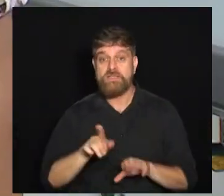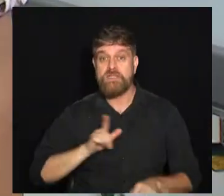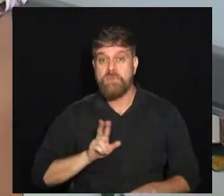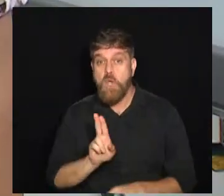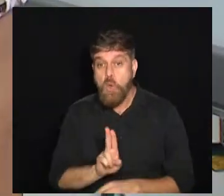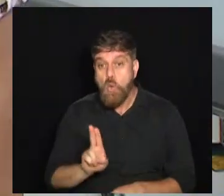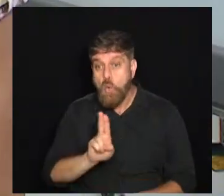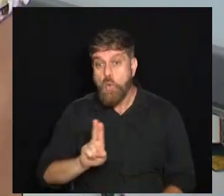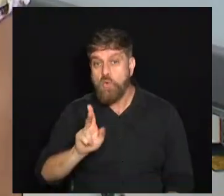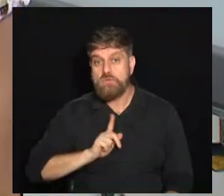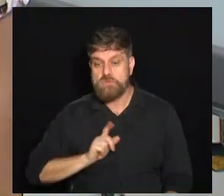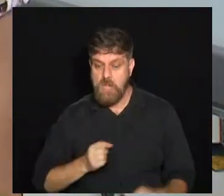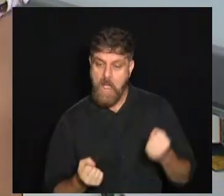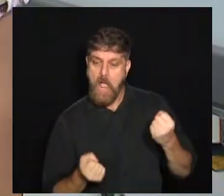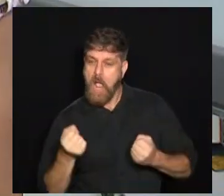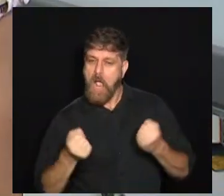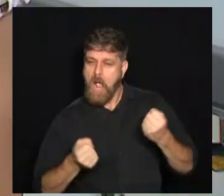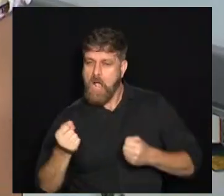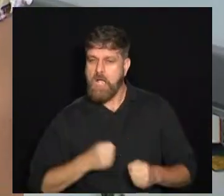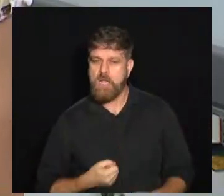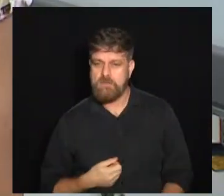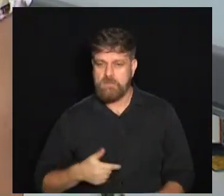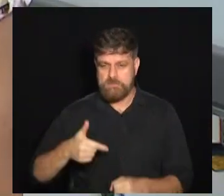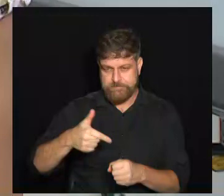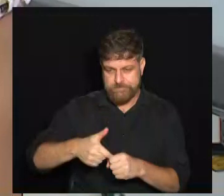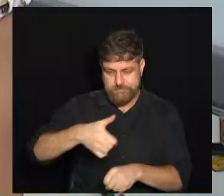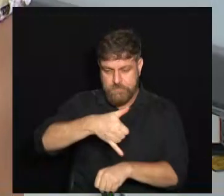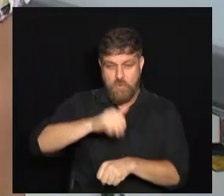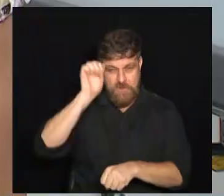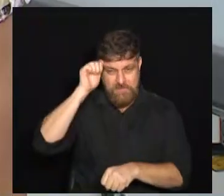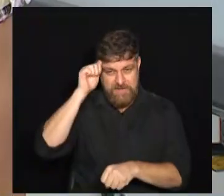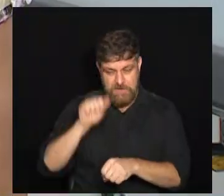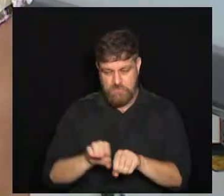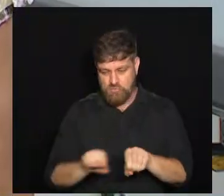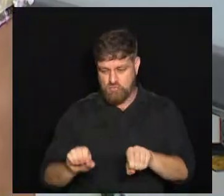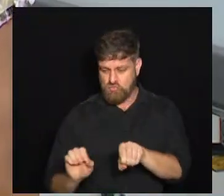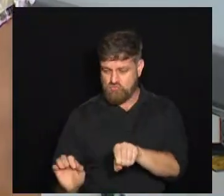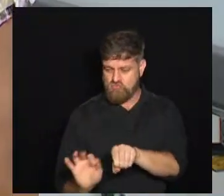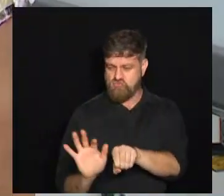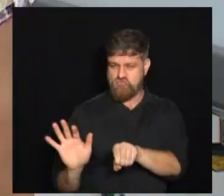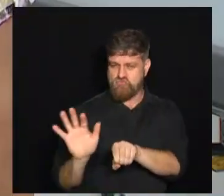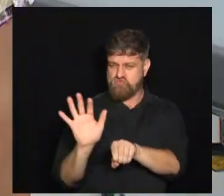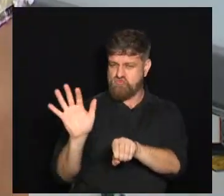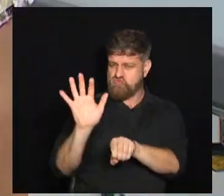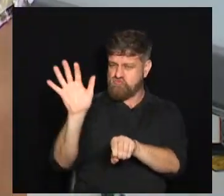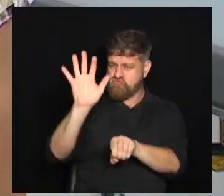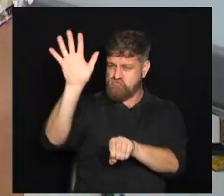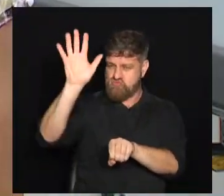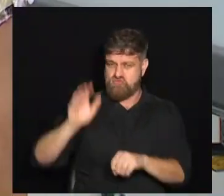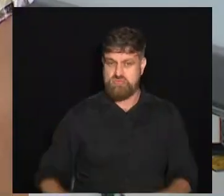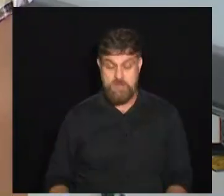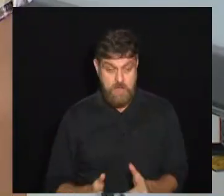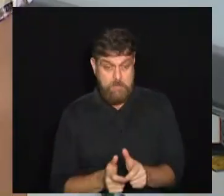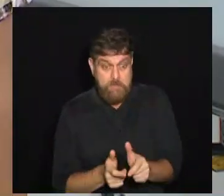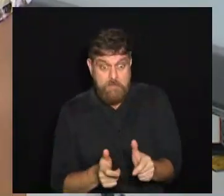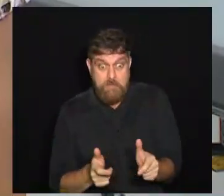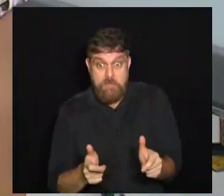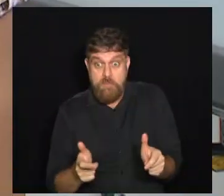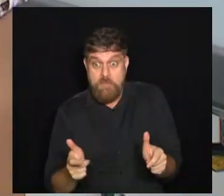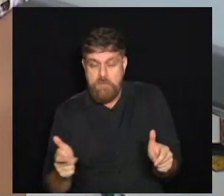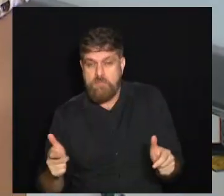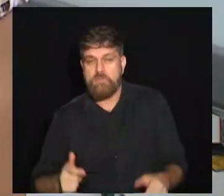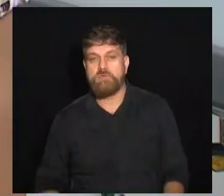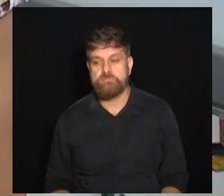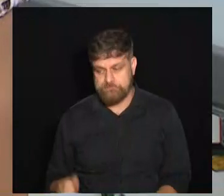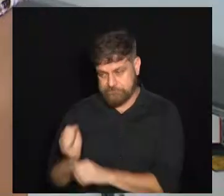uso de carros, por exemplo, de queima de petróleo, né? Esse é o mais, o que tem aumentado muito